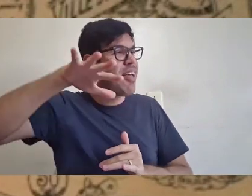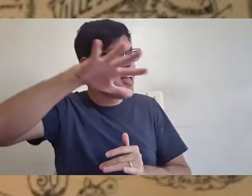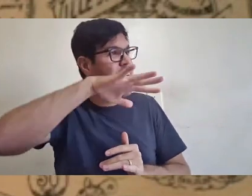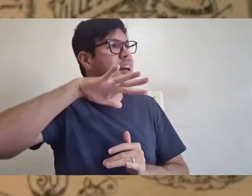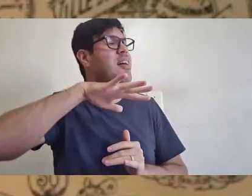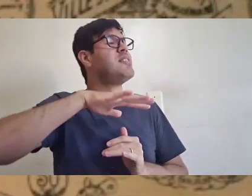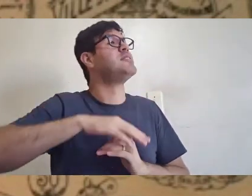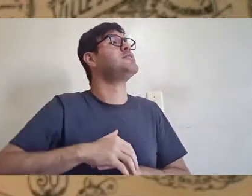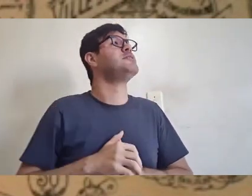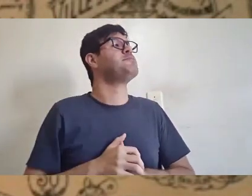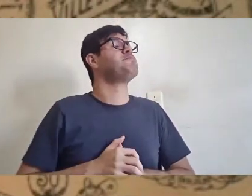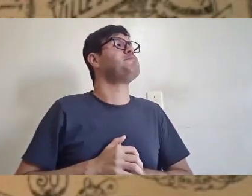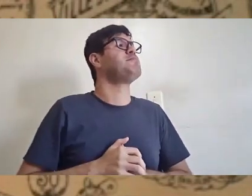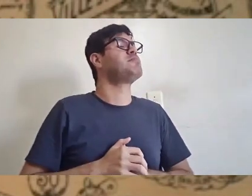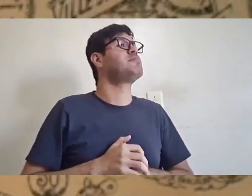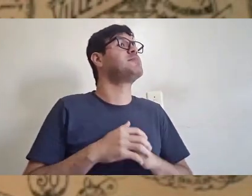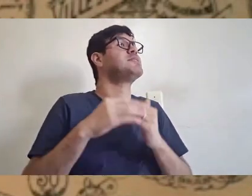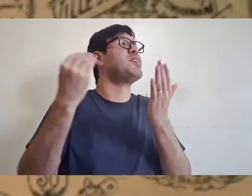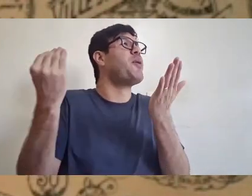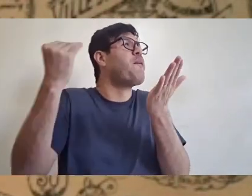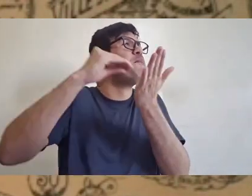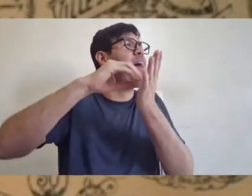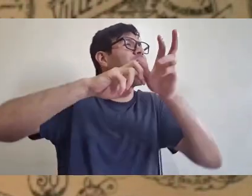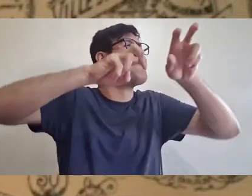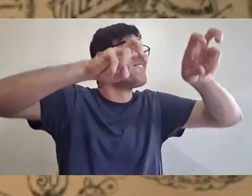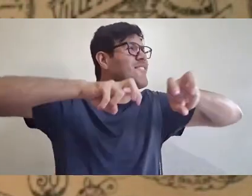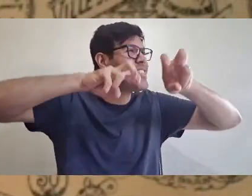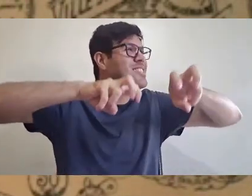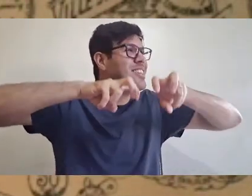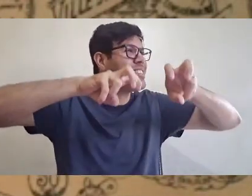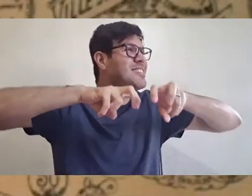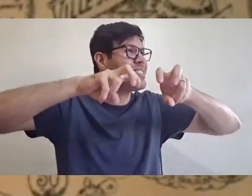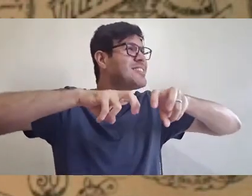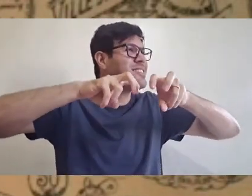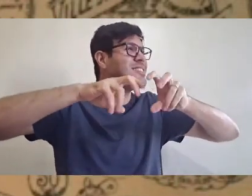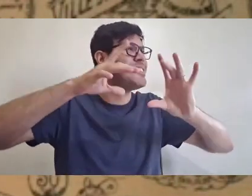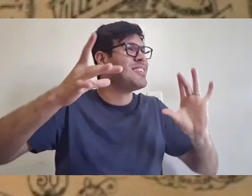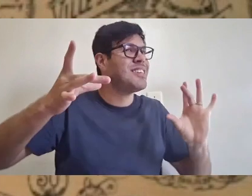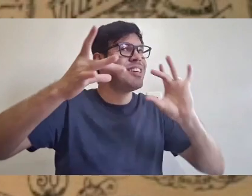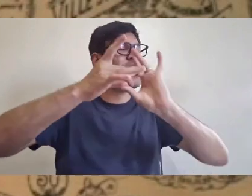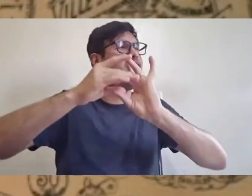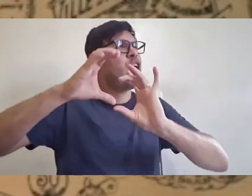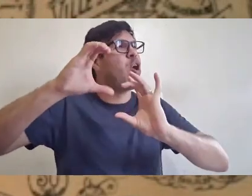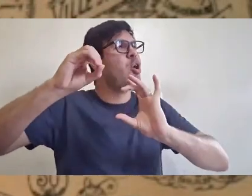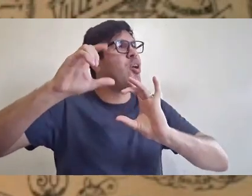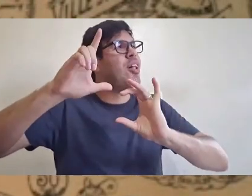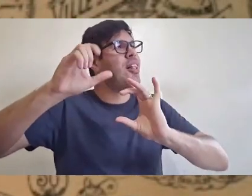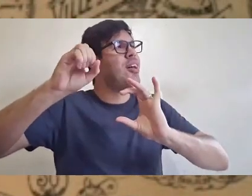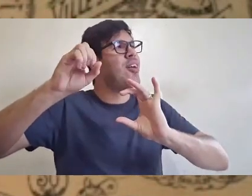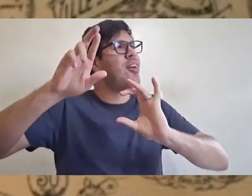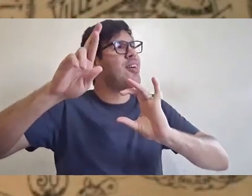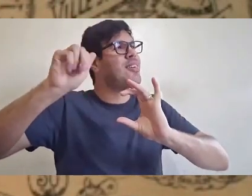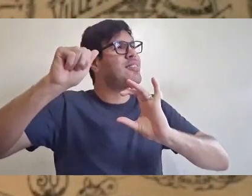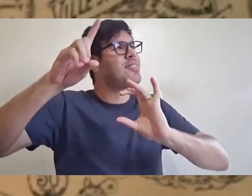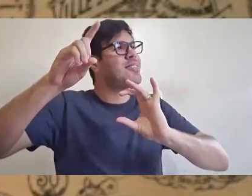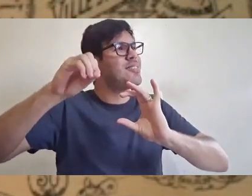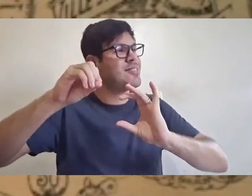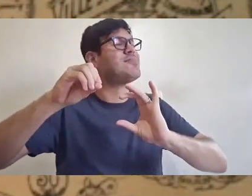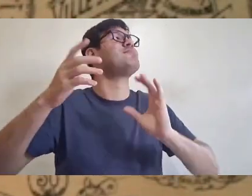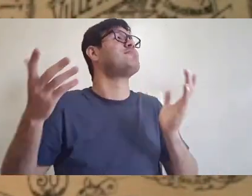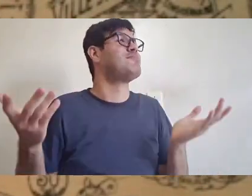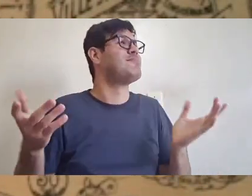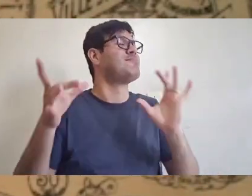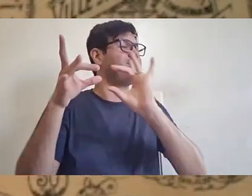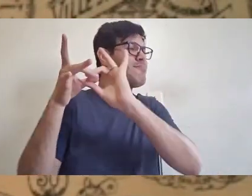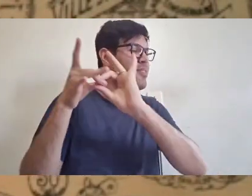área, ele anexou a Fazenda Bom Jesus à Fazenda Colorado, onde ele tem hoje lá a produção